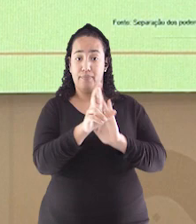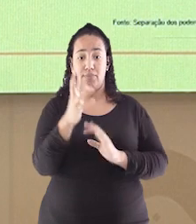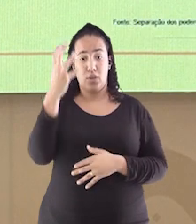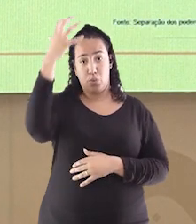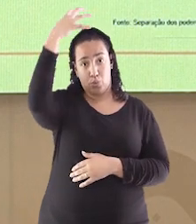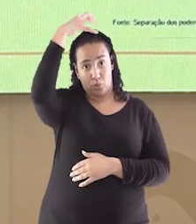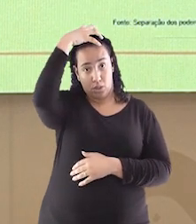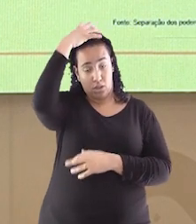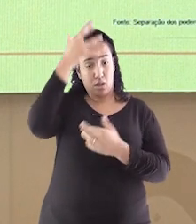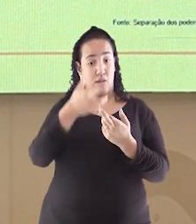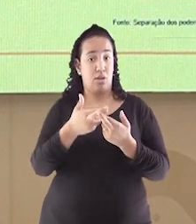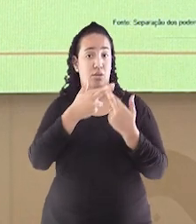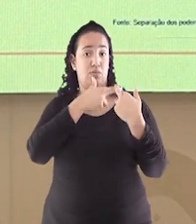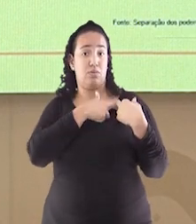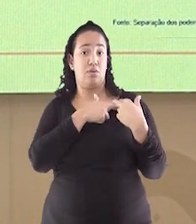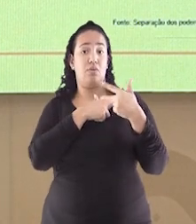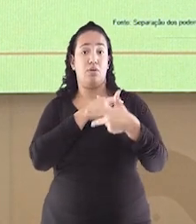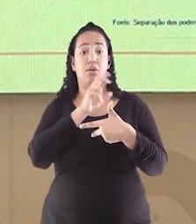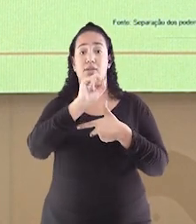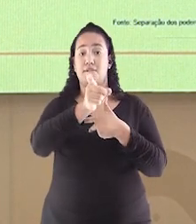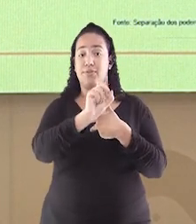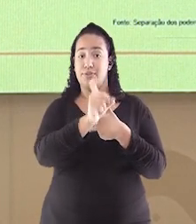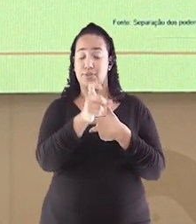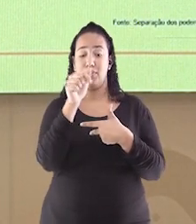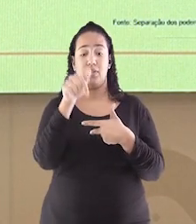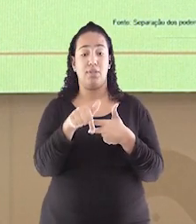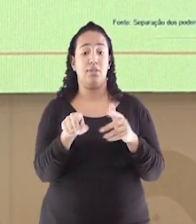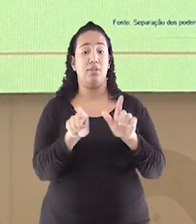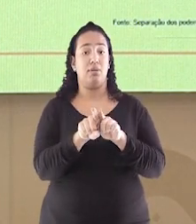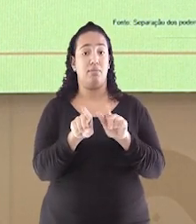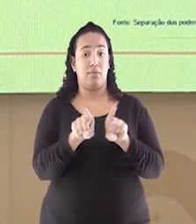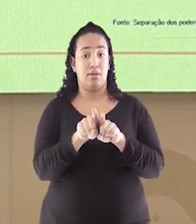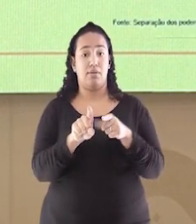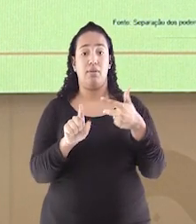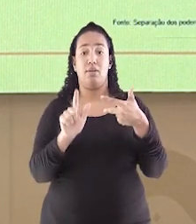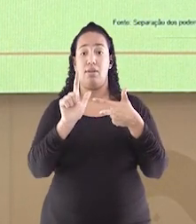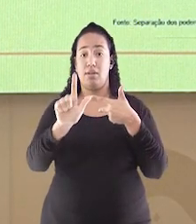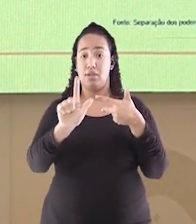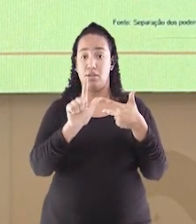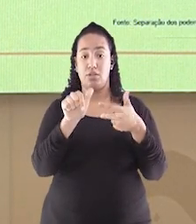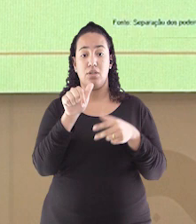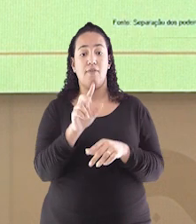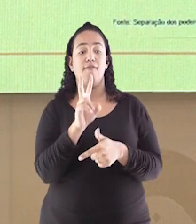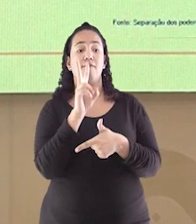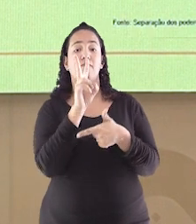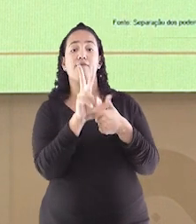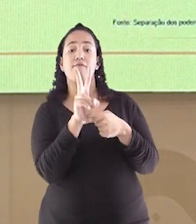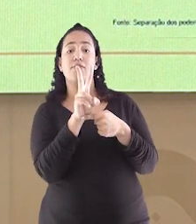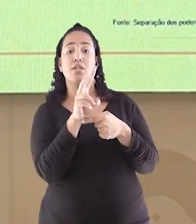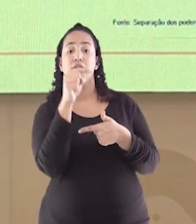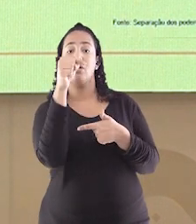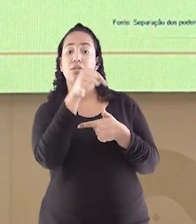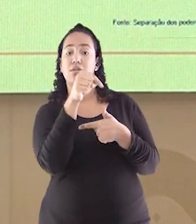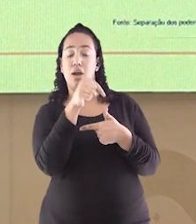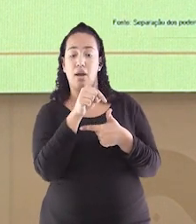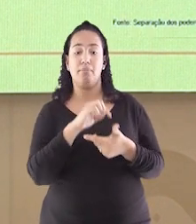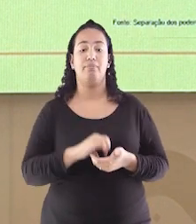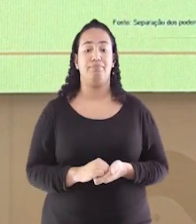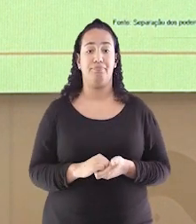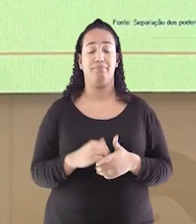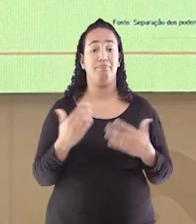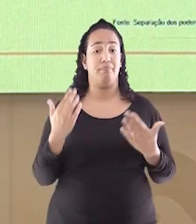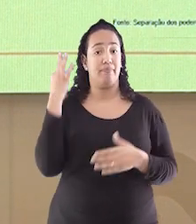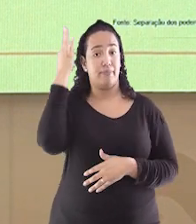poder executivo. E teria o legislativo como um fiscalizador de seus atos. A teoria